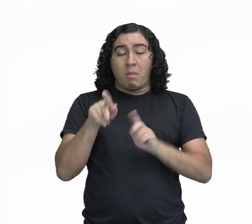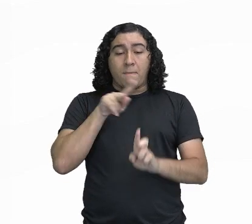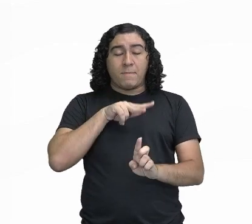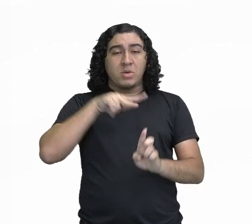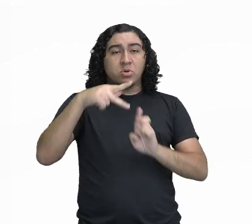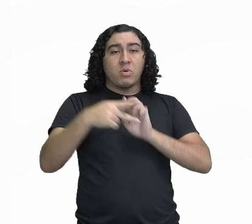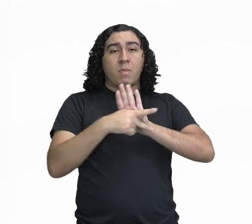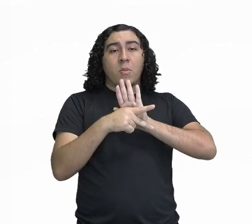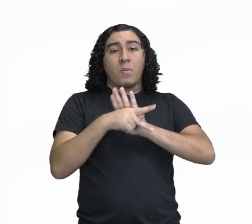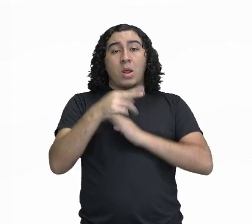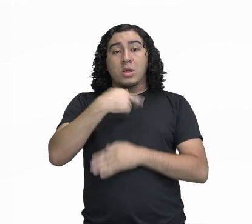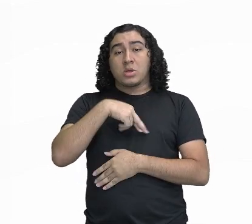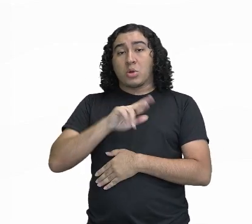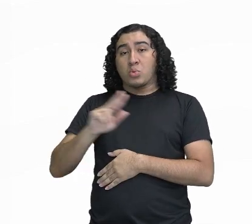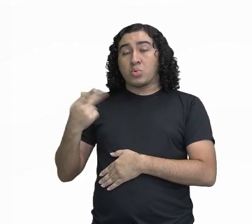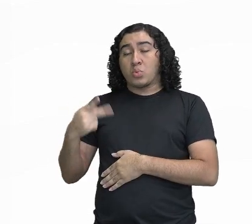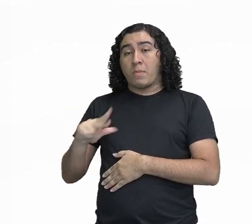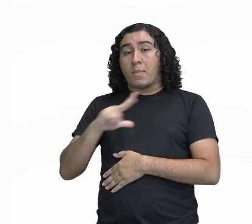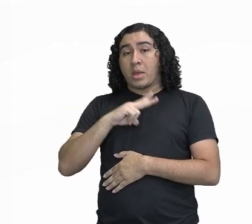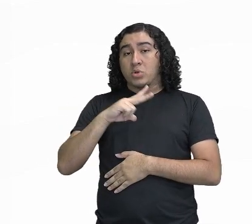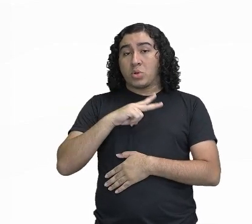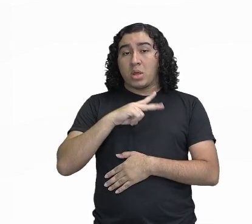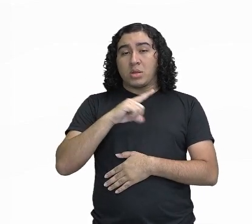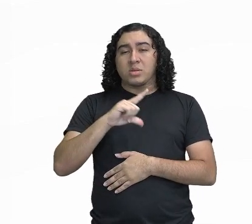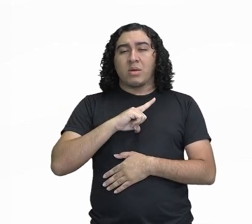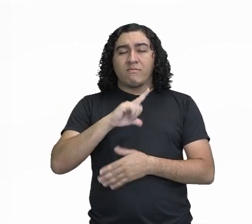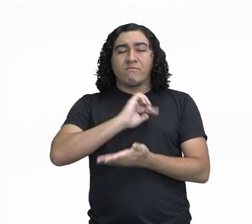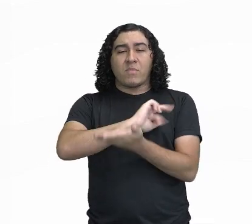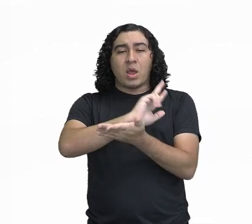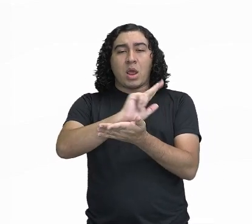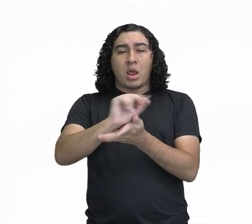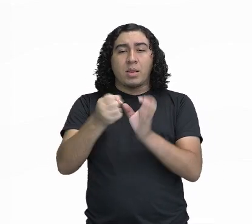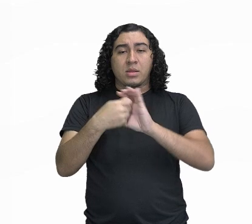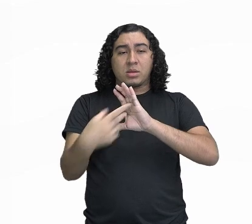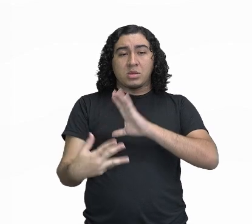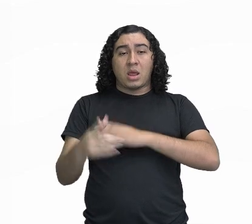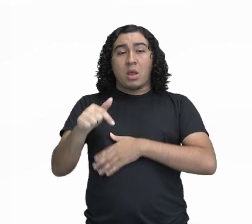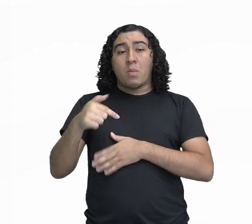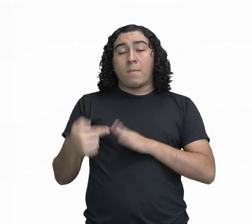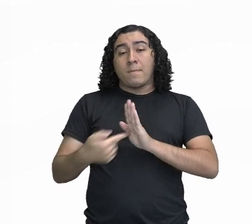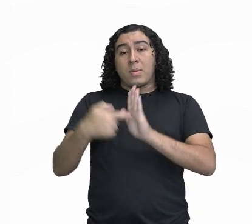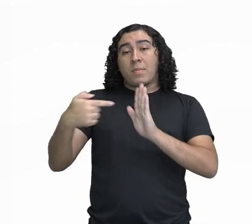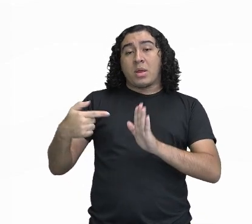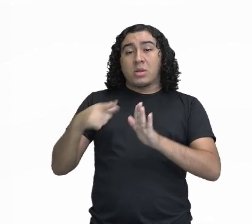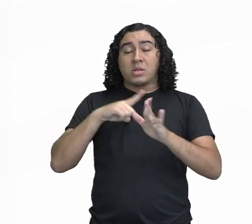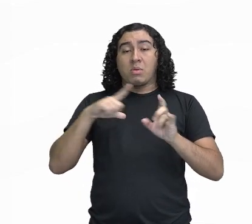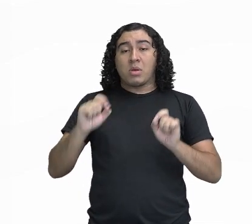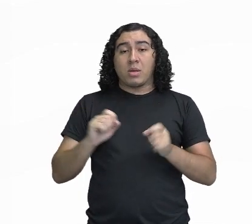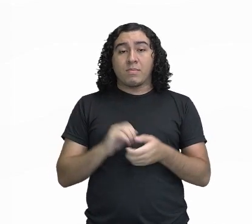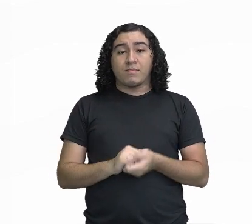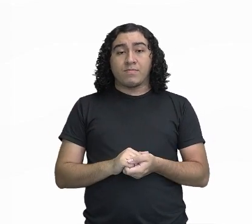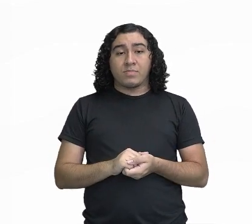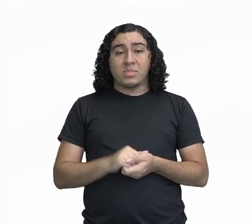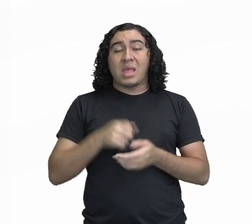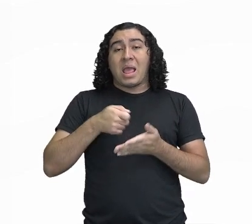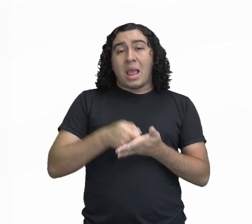perspectivas religiosas próprias, cheias de peculiaridades, foram os primeiros a sofrer a repressão